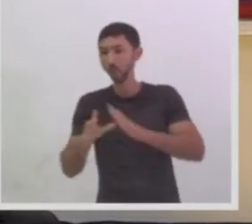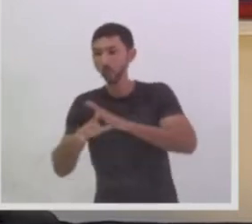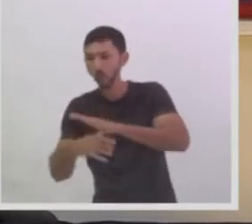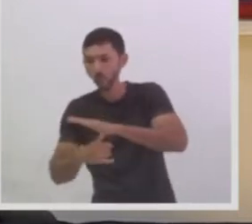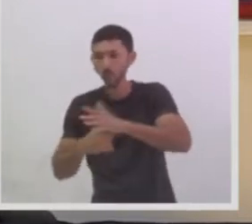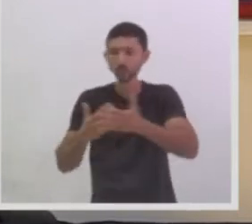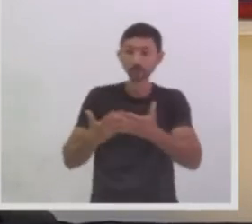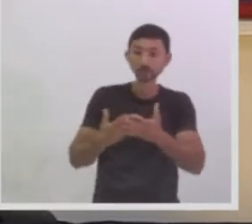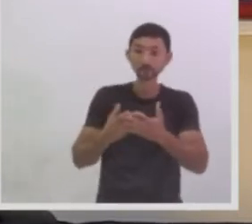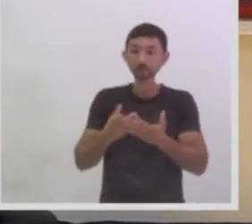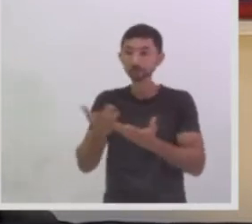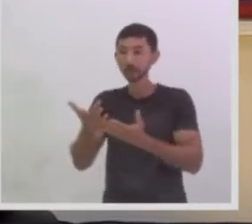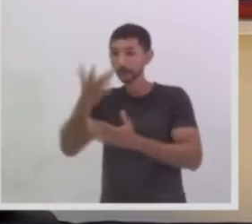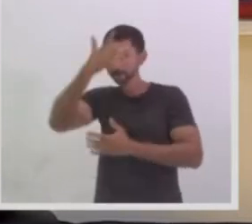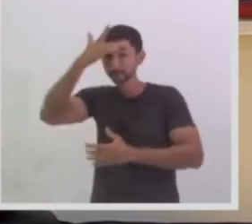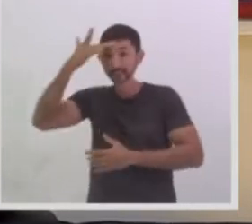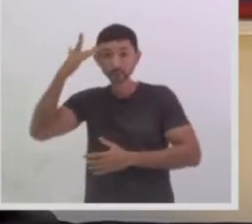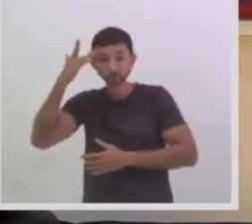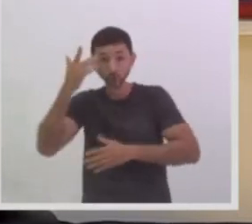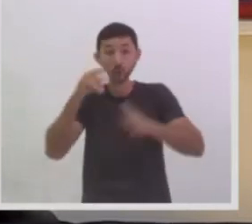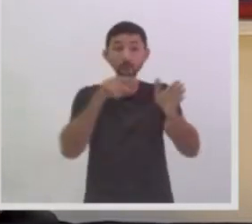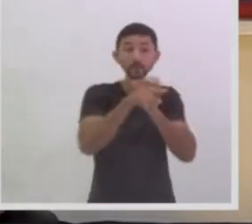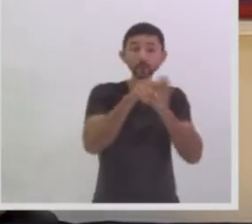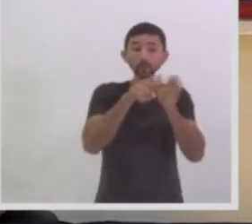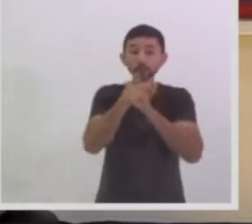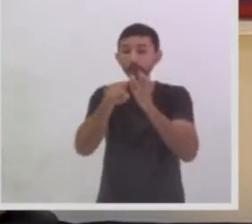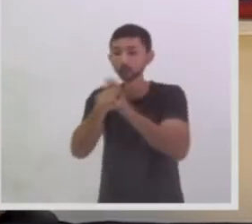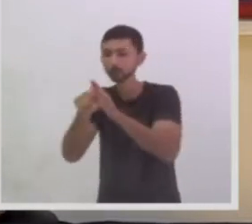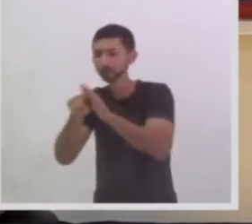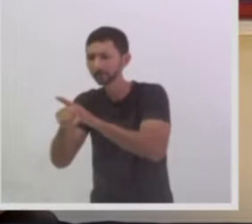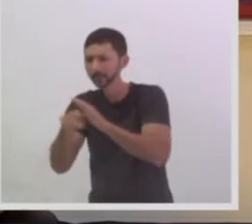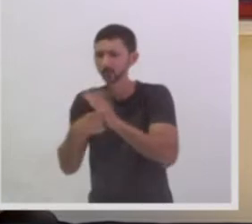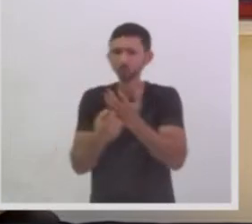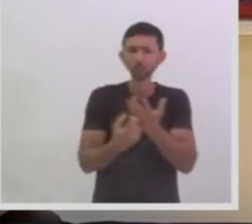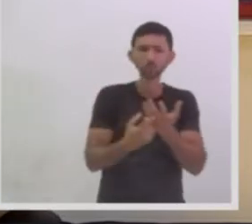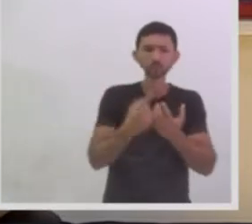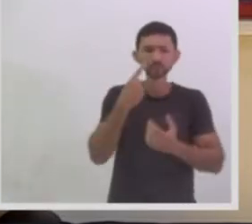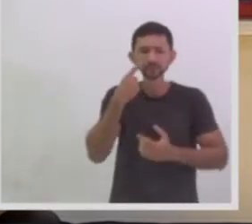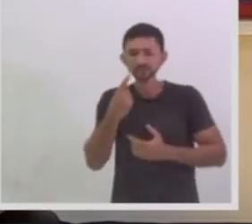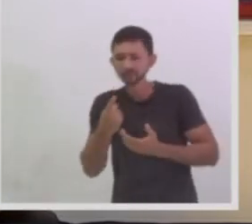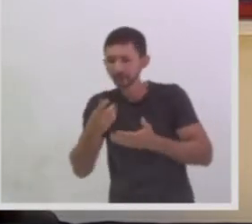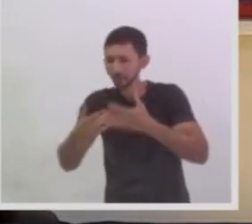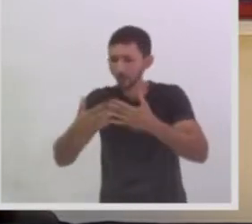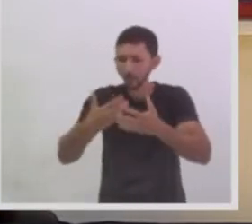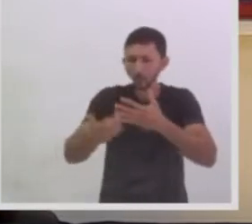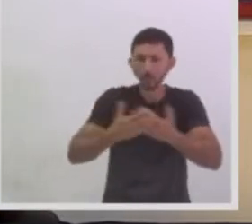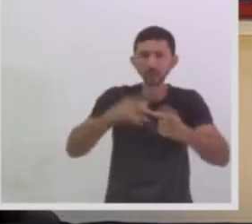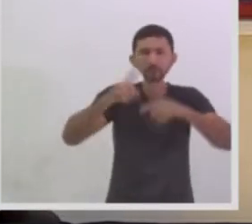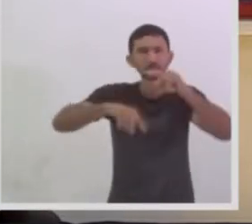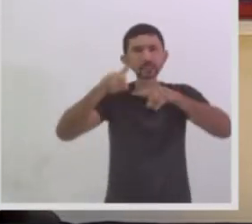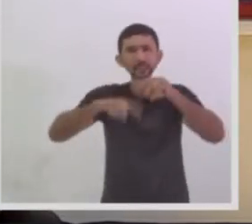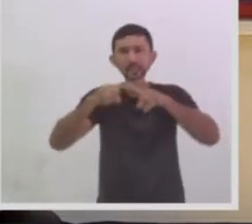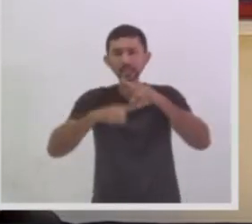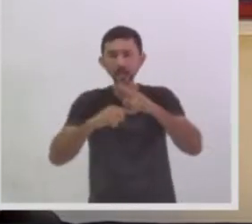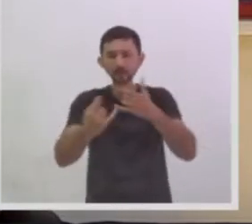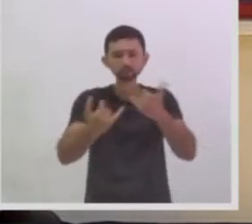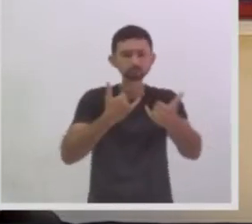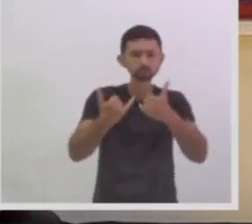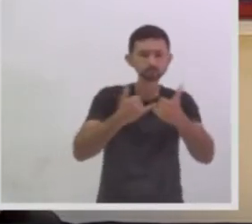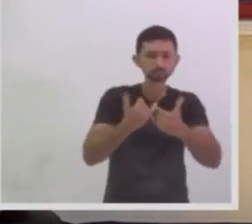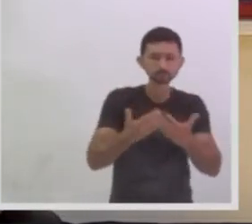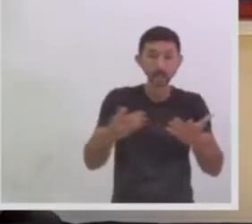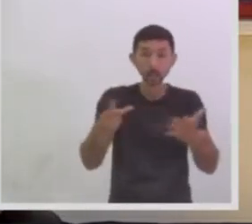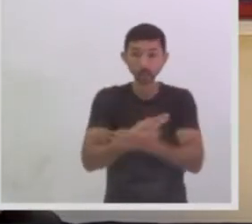de testemunhos, né? Testemunhas das pessoas, ele vai atrás de qualquer tipo de objeto que possa dar informação sobre aquilo